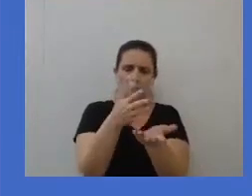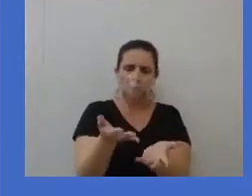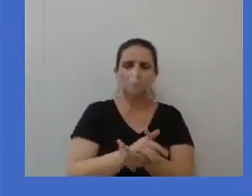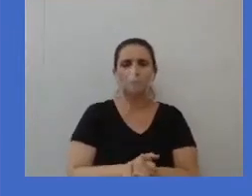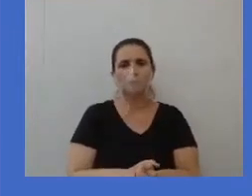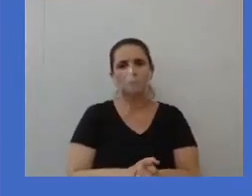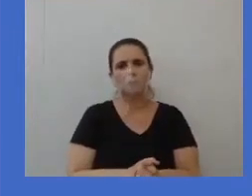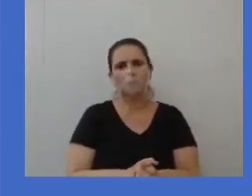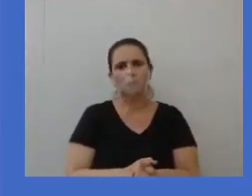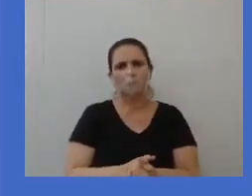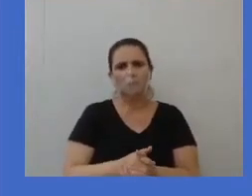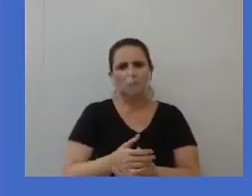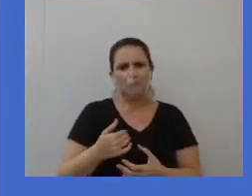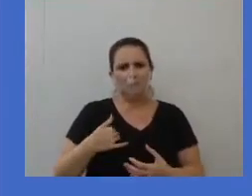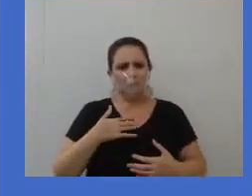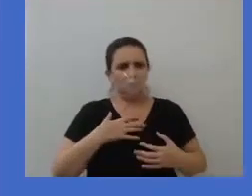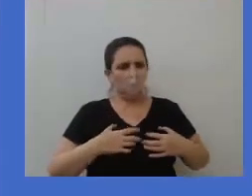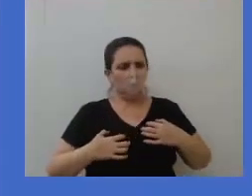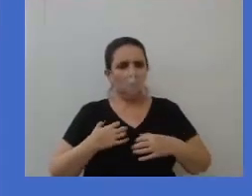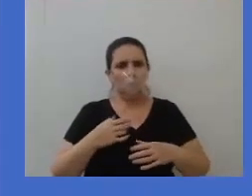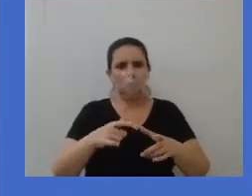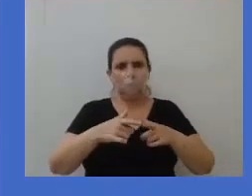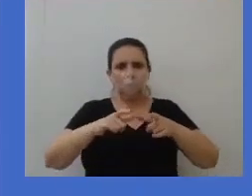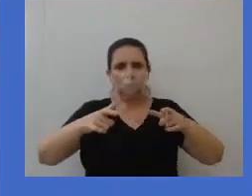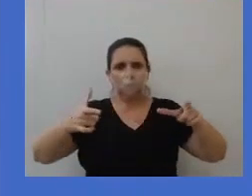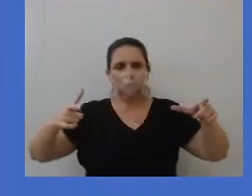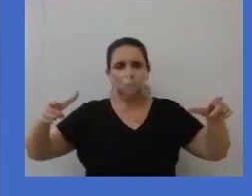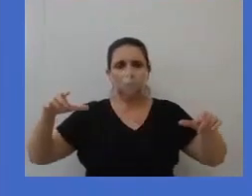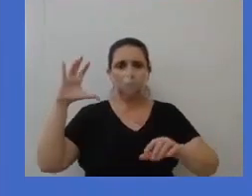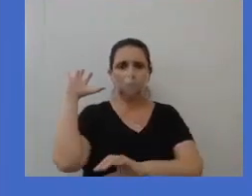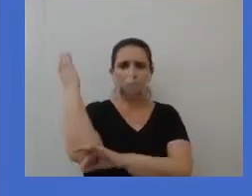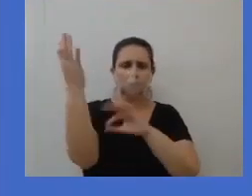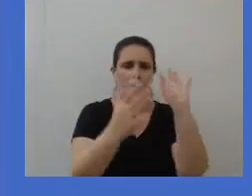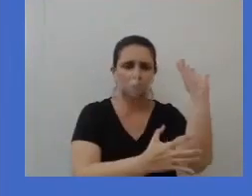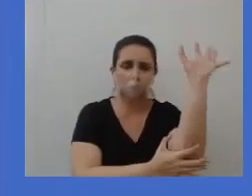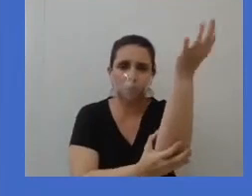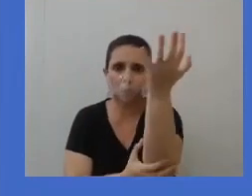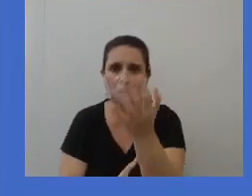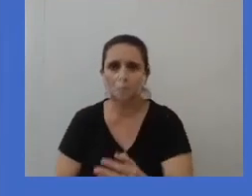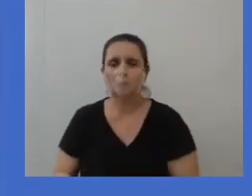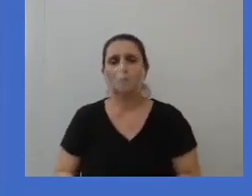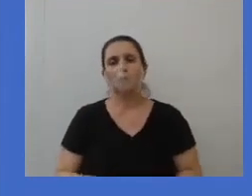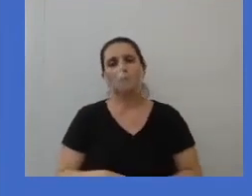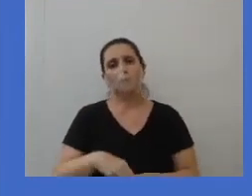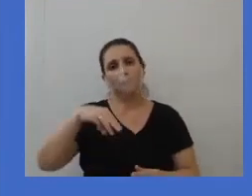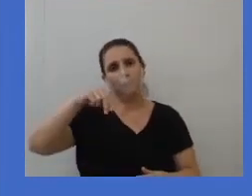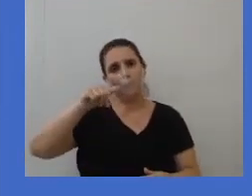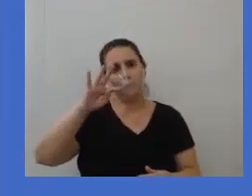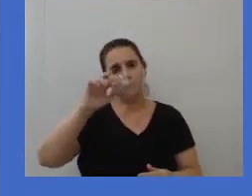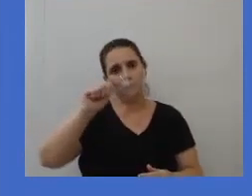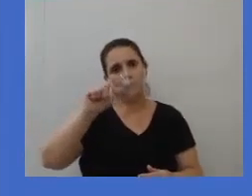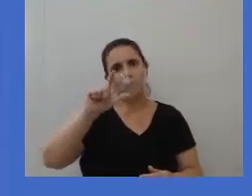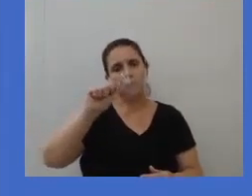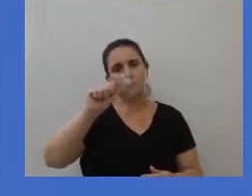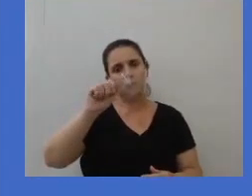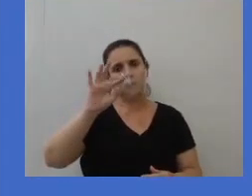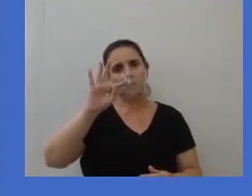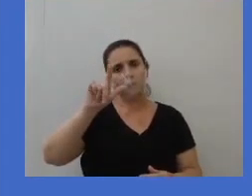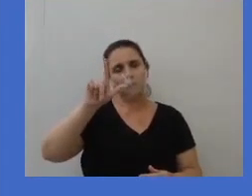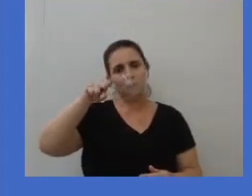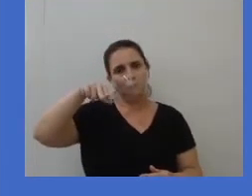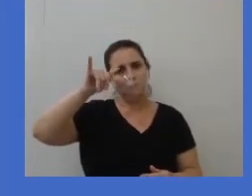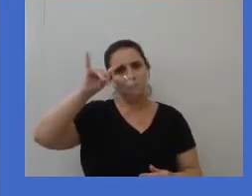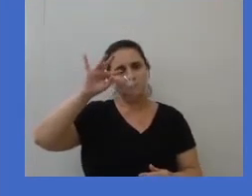assim: causou grande apreensão o crescimento do desmatamento na Mata Atlântica, um dos principais biomas brasileiros.